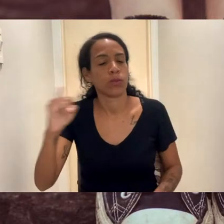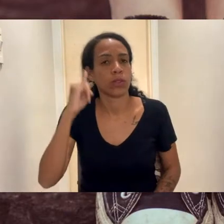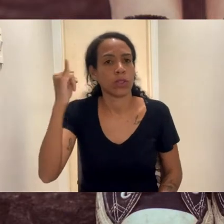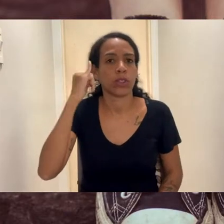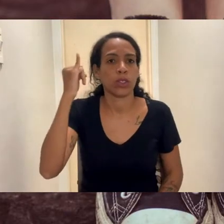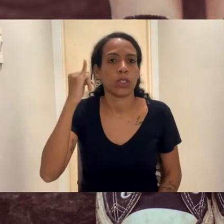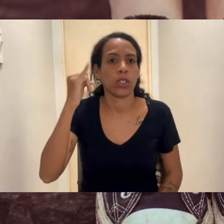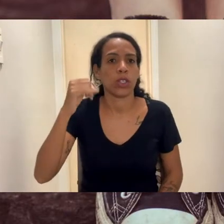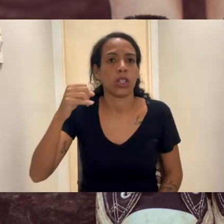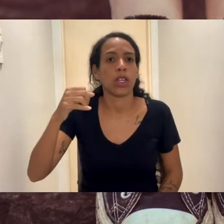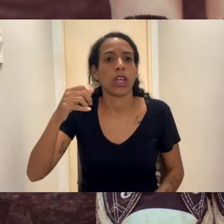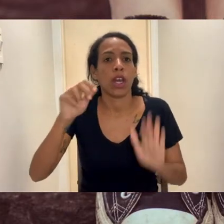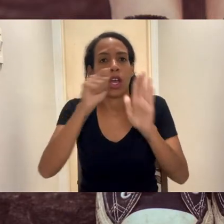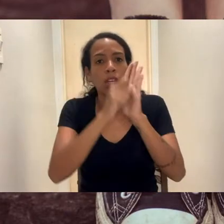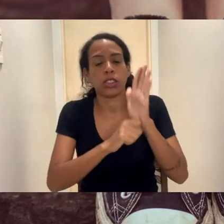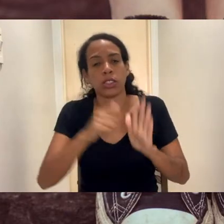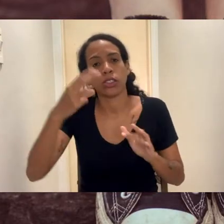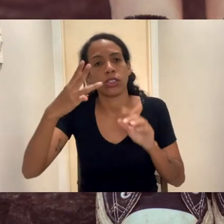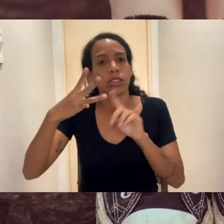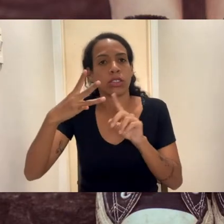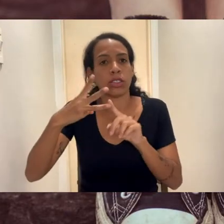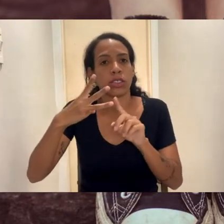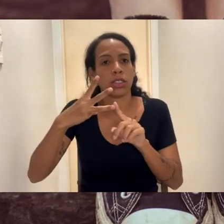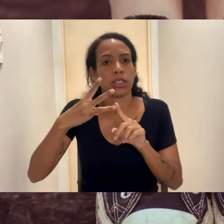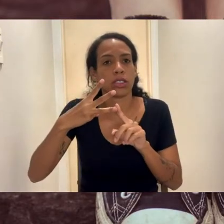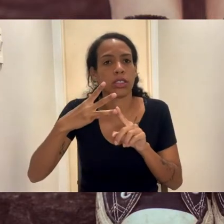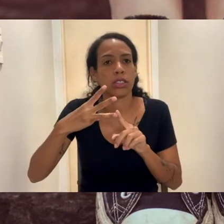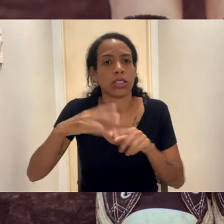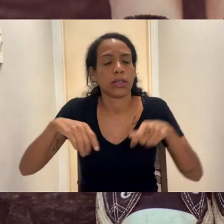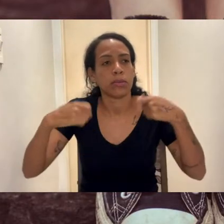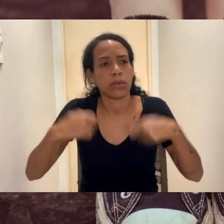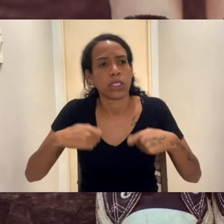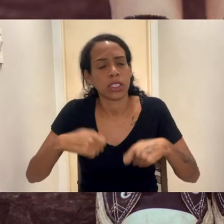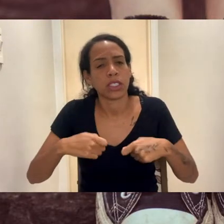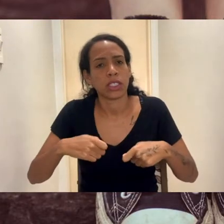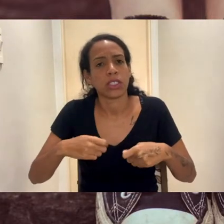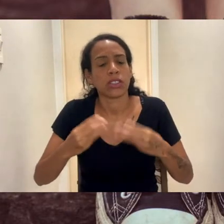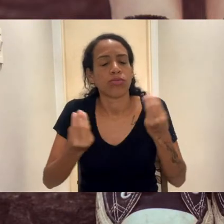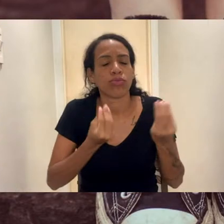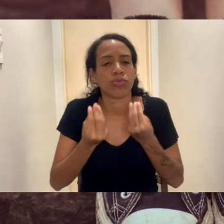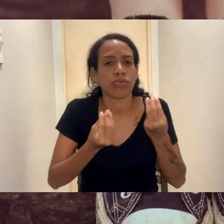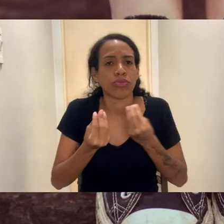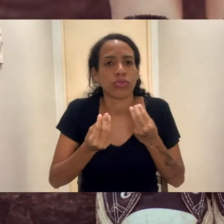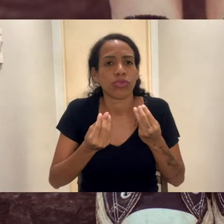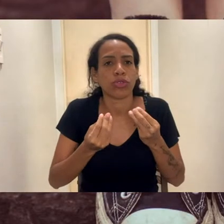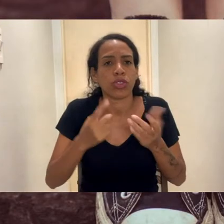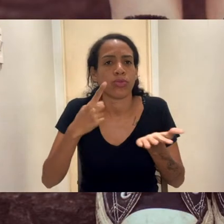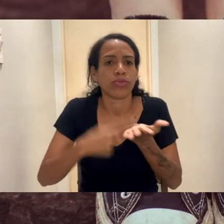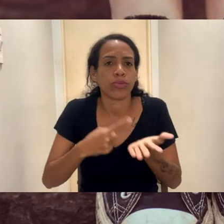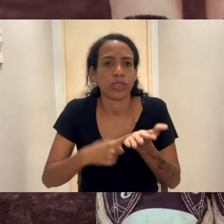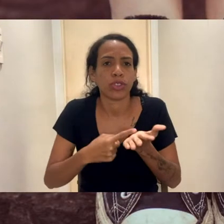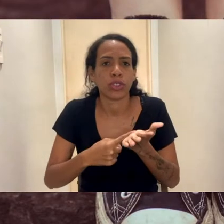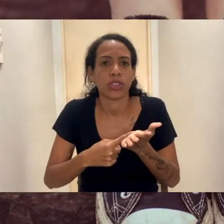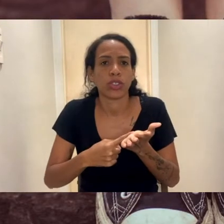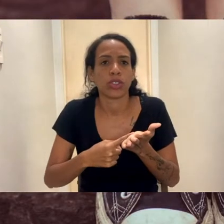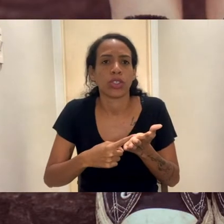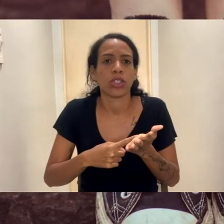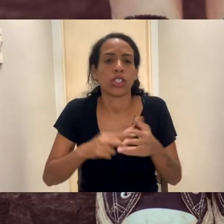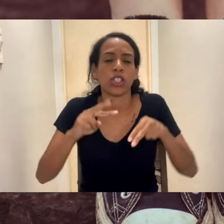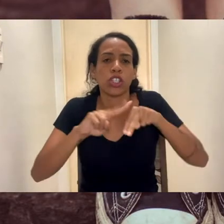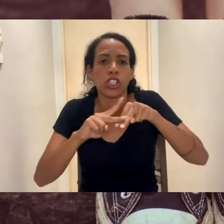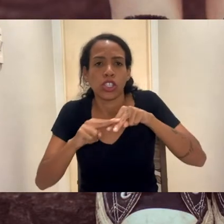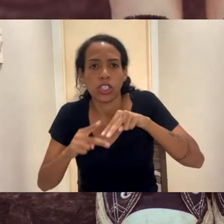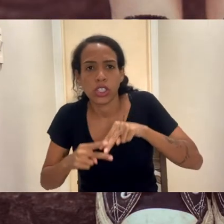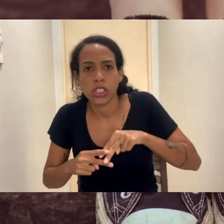artigo 3º, ela aponta, né, a necessidade de um exercício profissional comprometido com as questões de gênero e com as questões